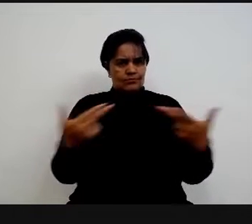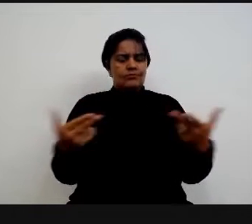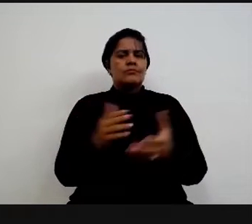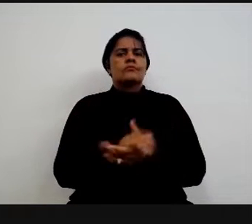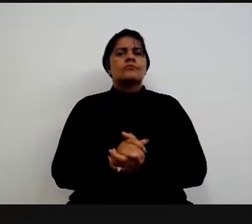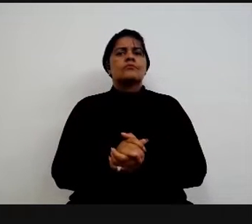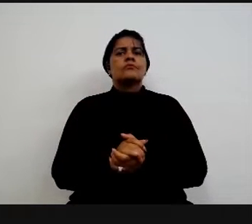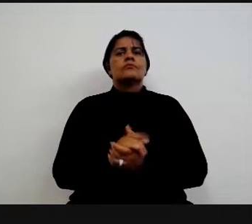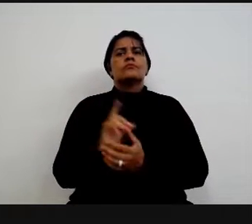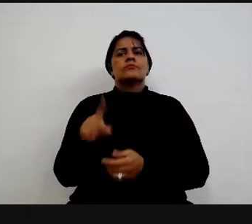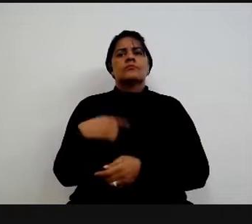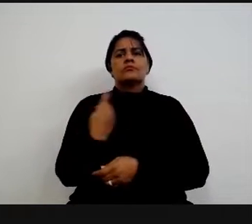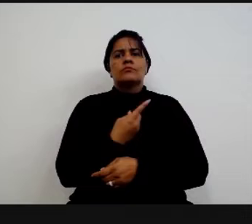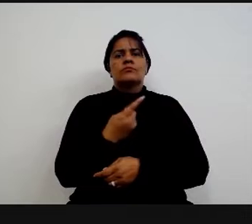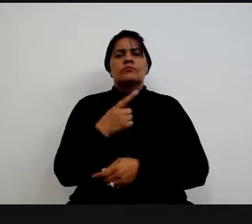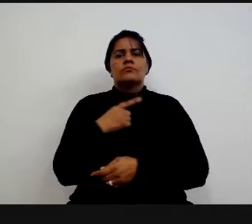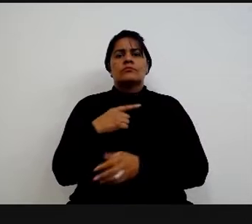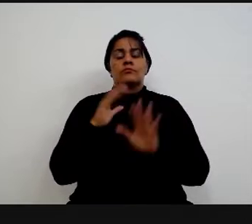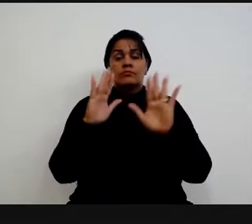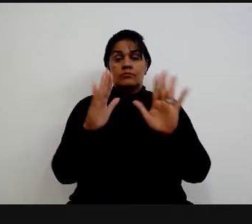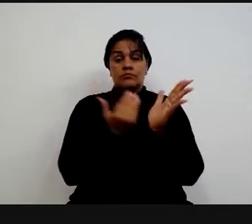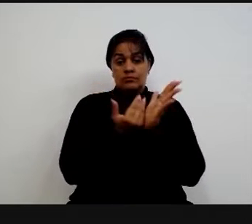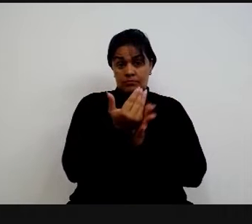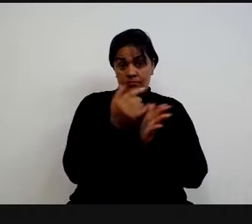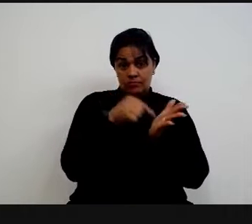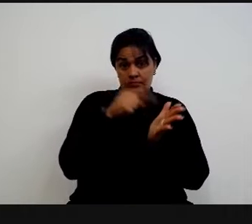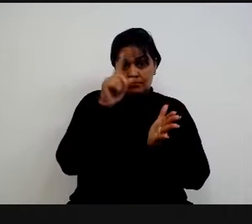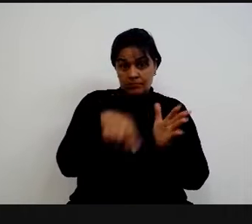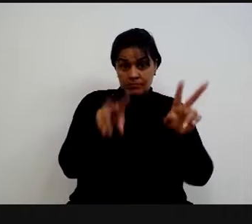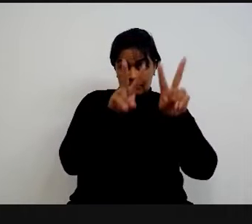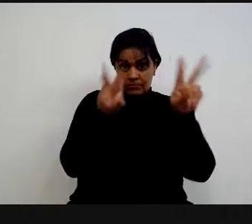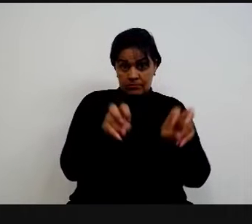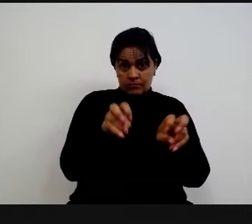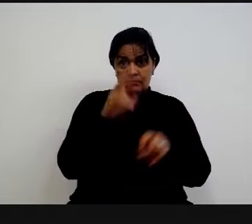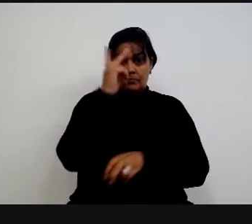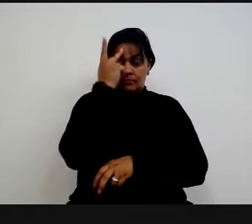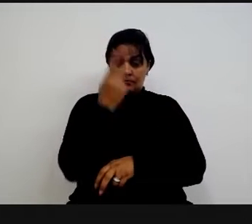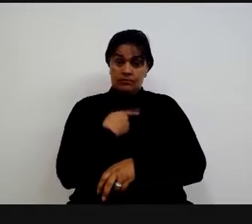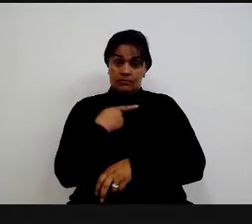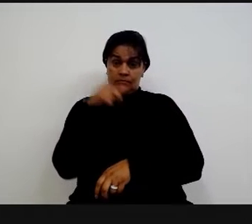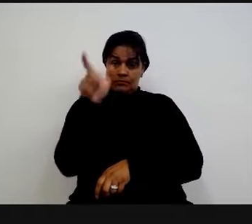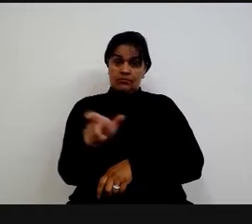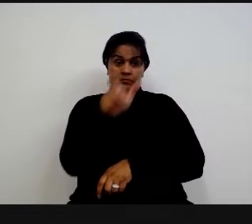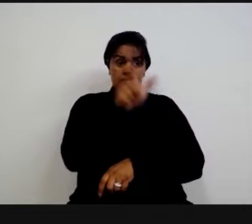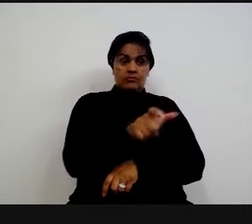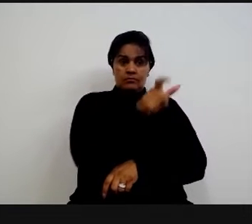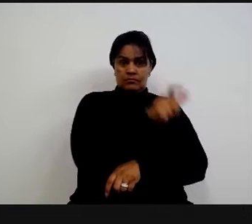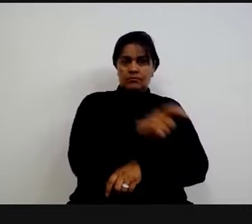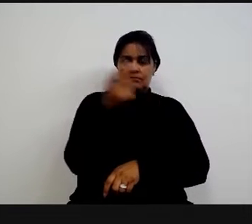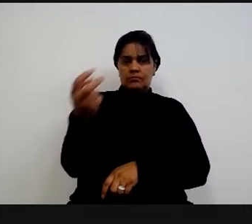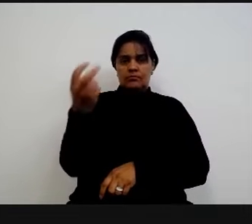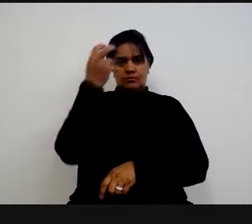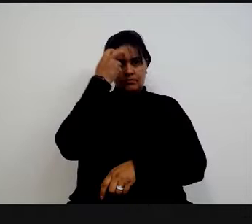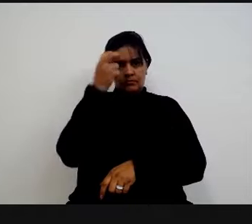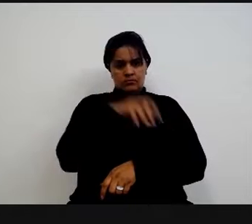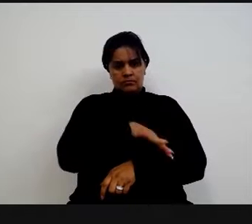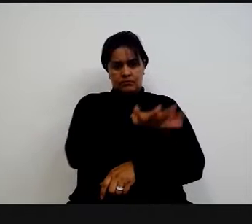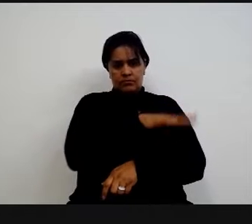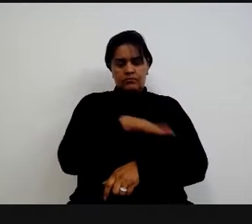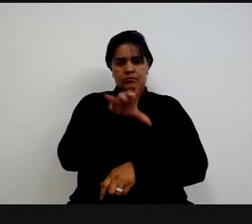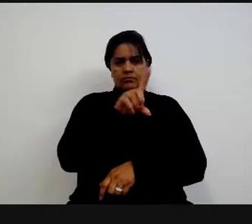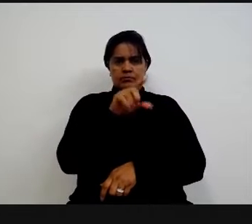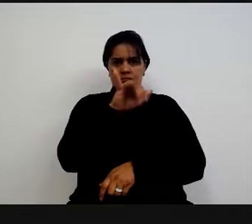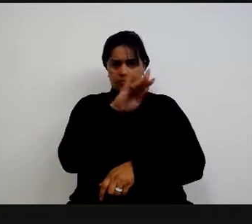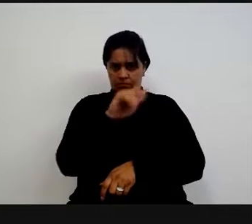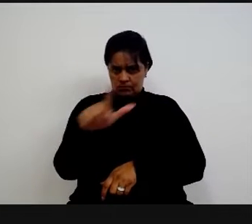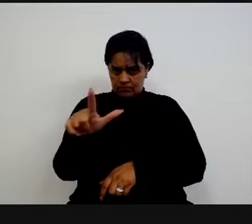transformação digital. Então, a gente, num primeiro momento, a gente tratou de questões como pessoas, cultura no mundo digital,